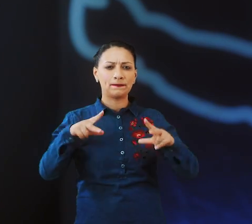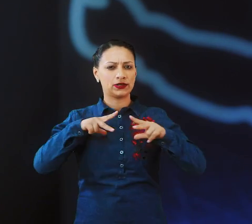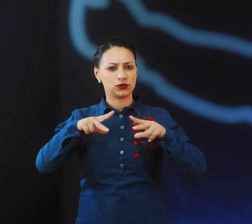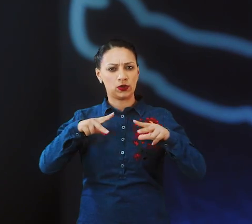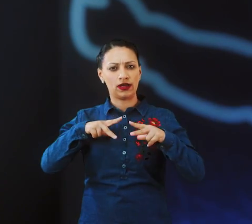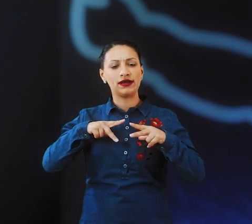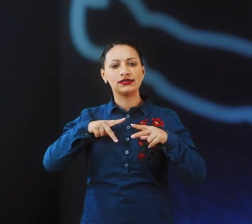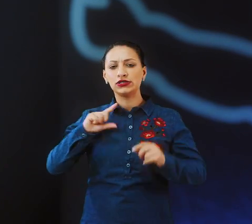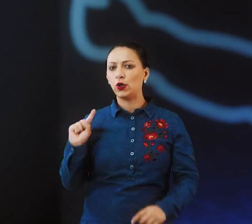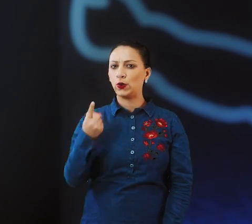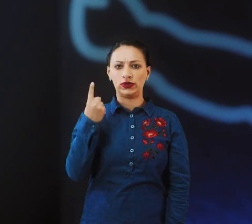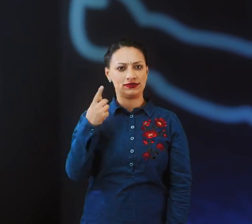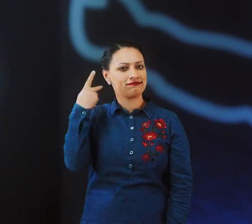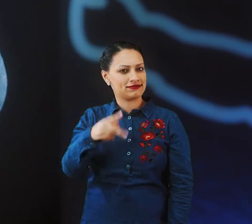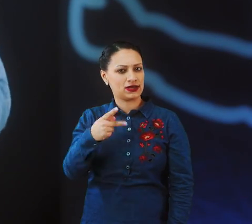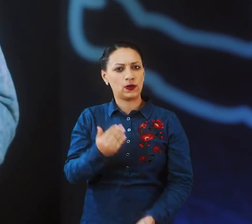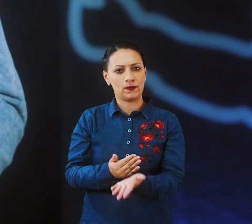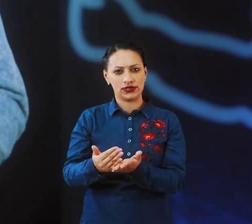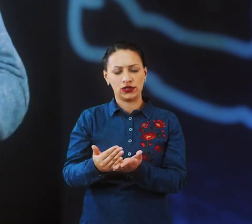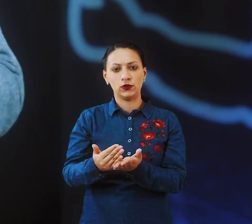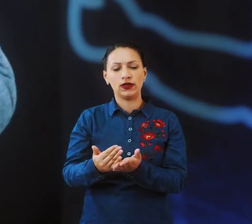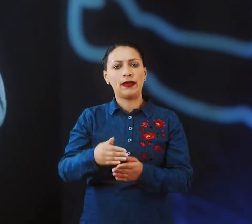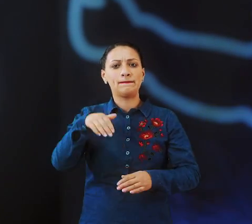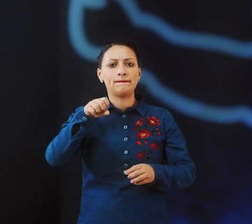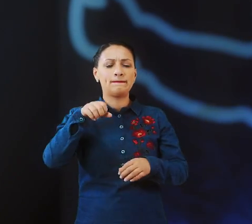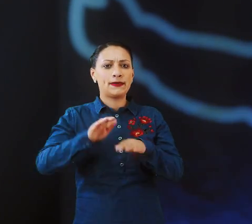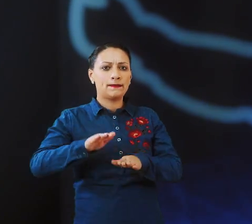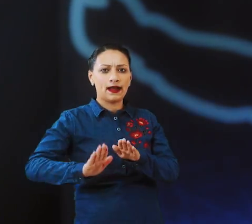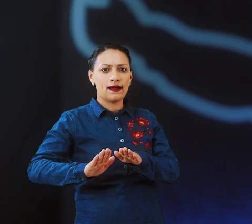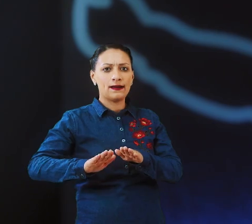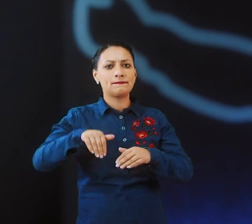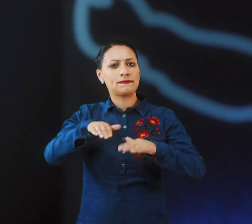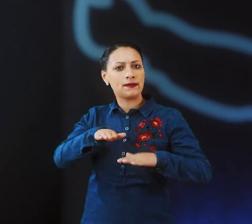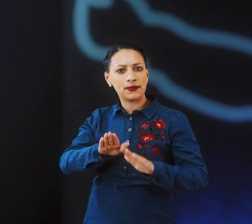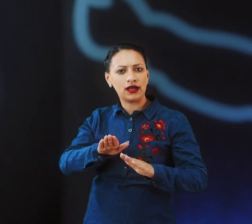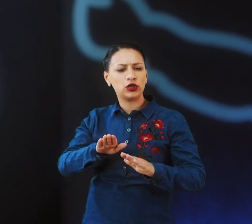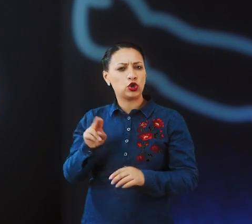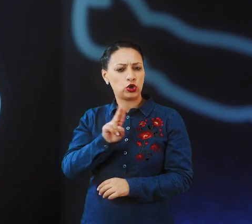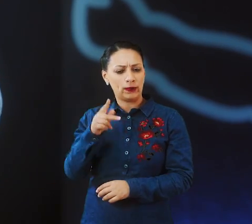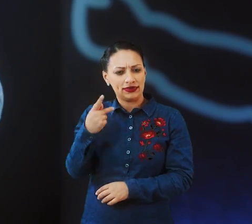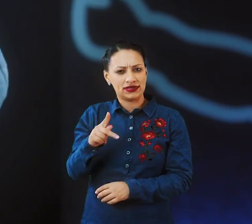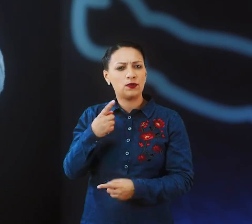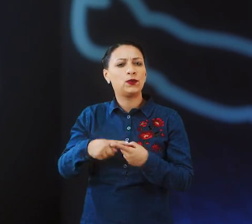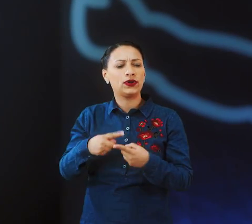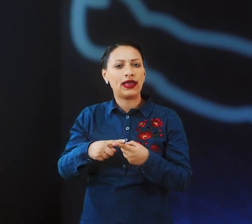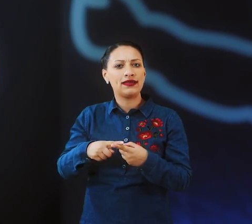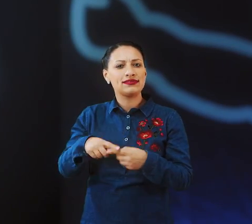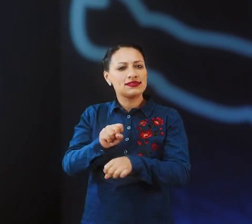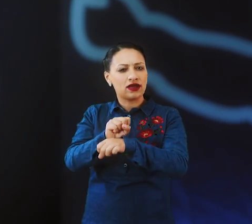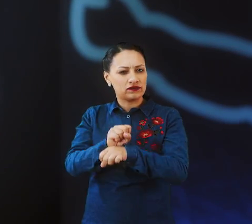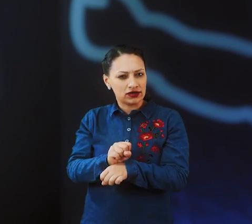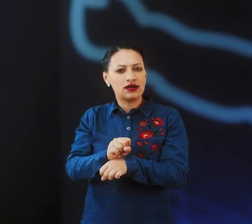características ímpar. Começando com o serra e trava, um sapateio que leva esse nome por ser um sapateio travado, um